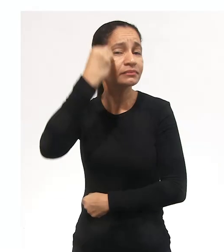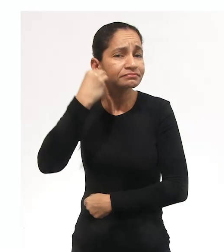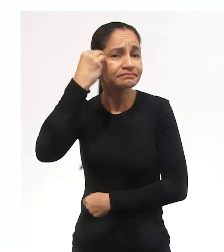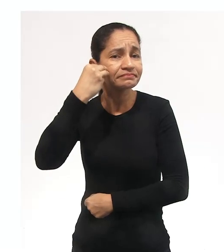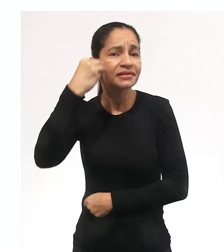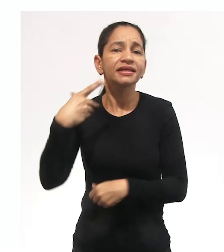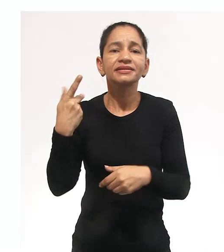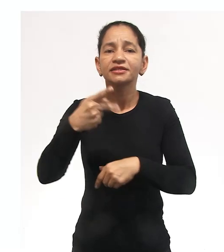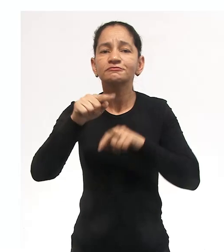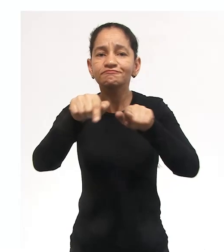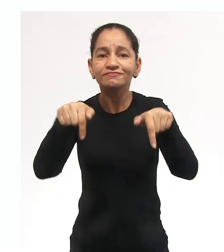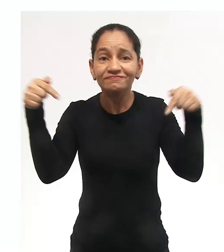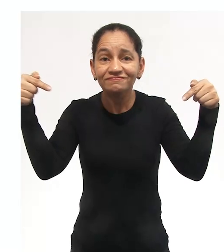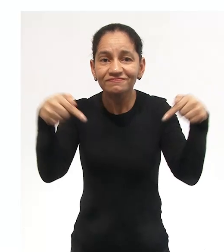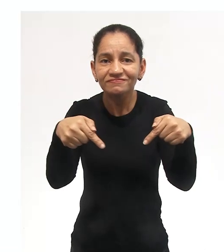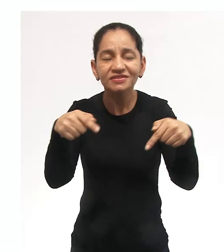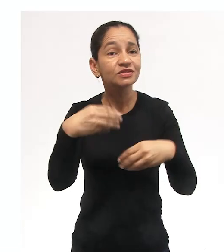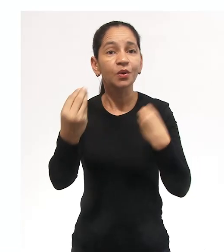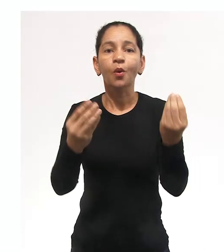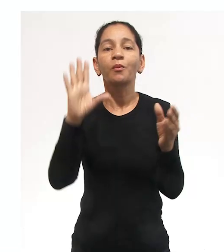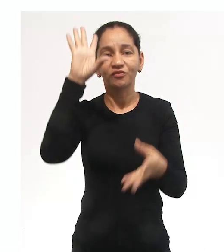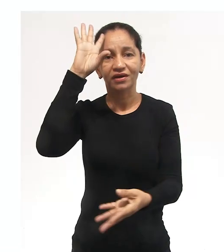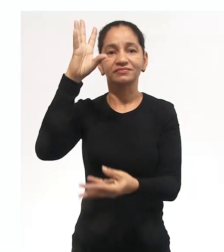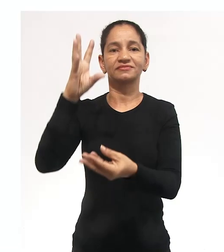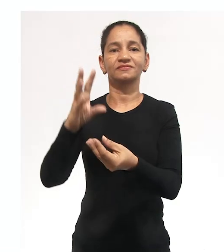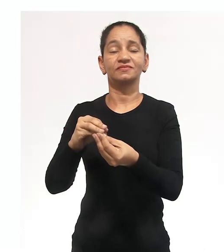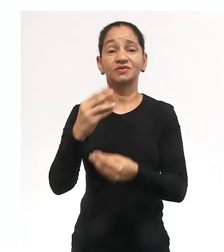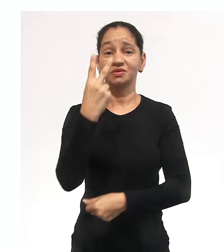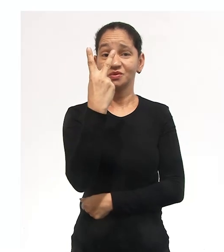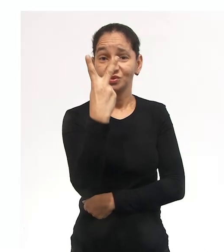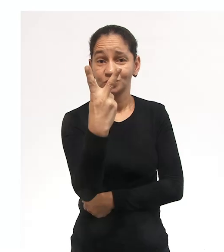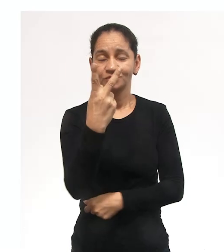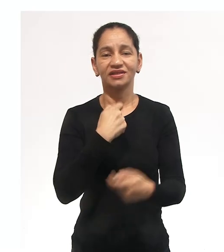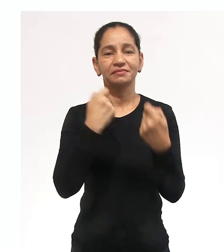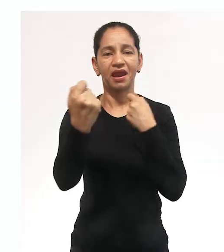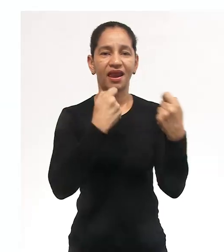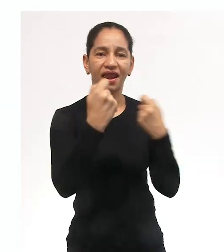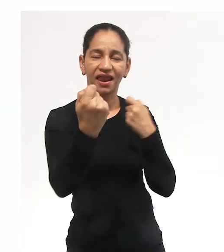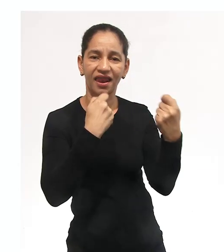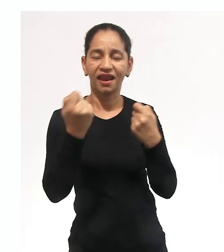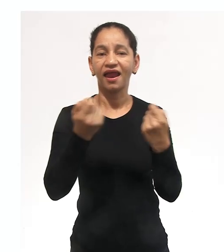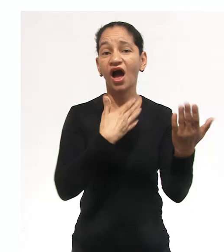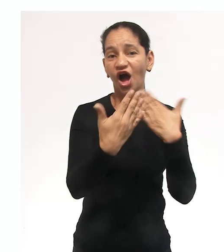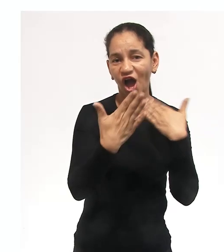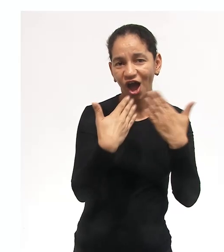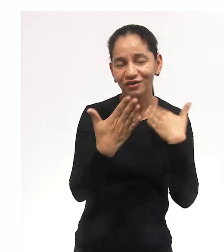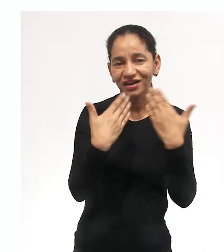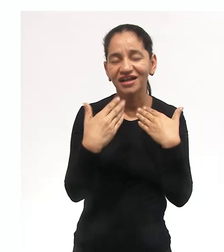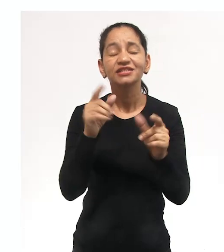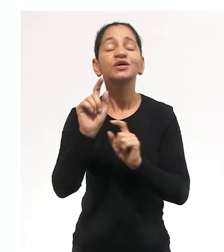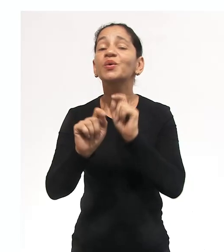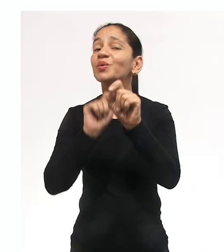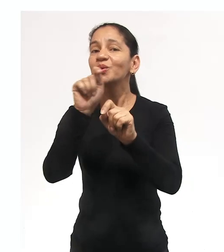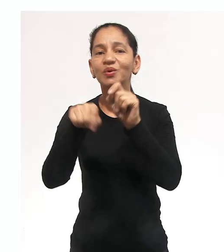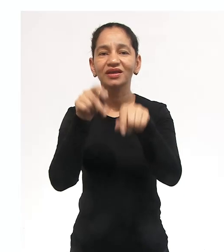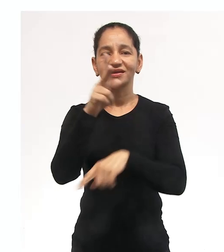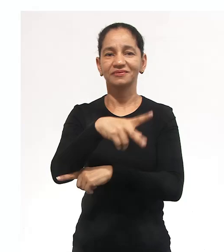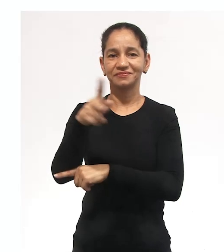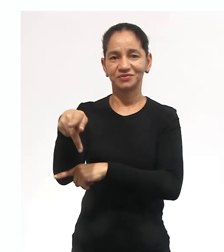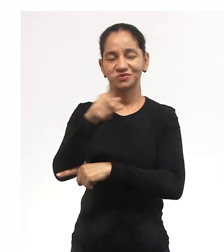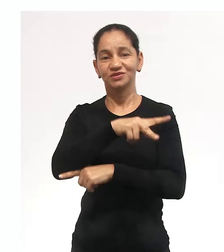de alfabetização. Nós vamos finalizar a disciplina com duas entrevistas, duas conversas, em que